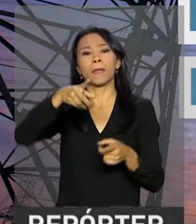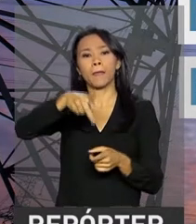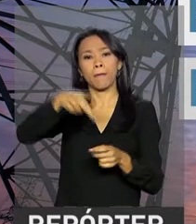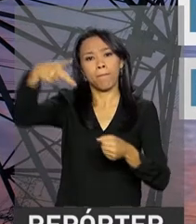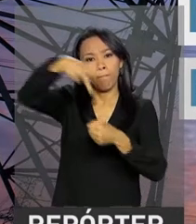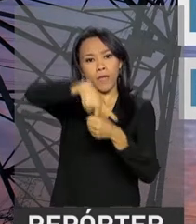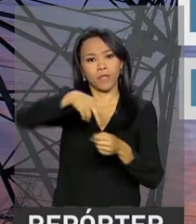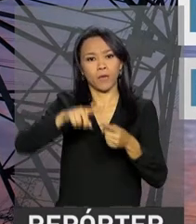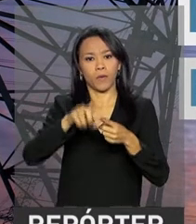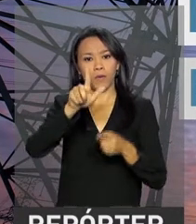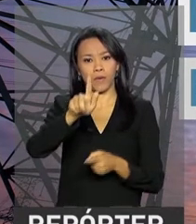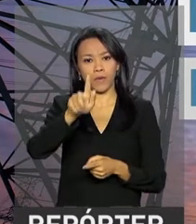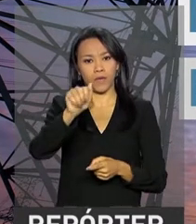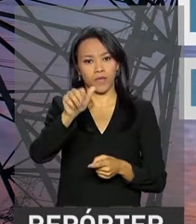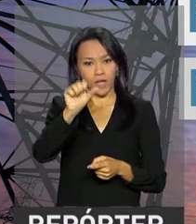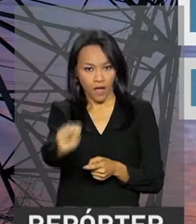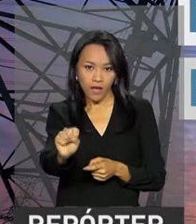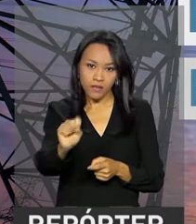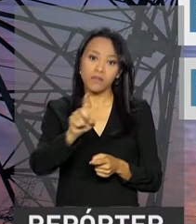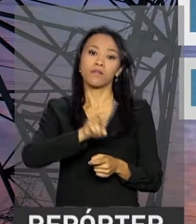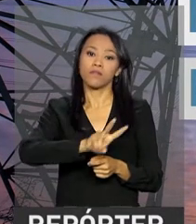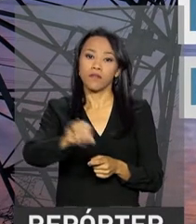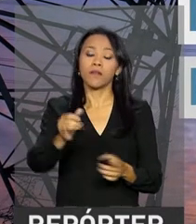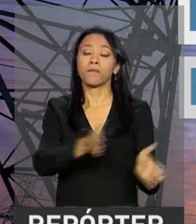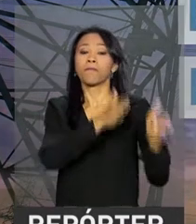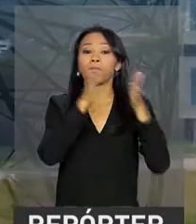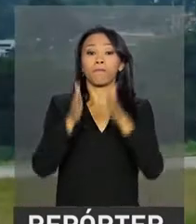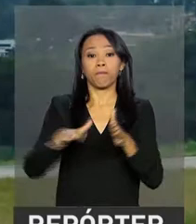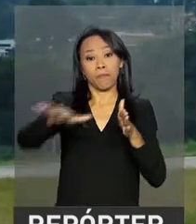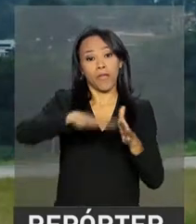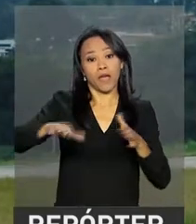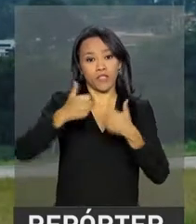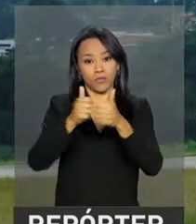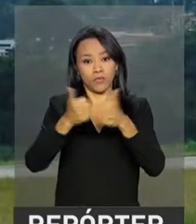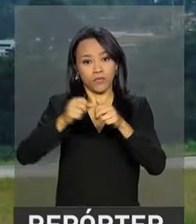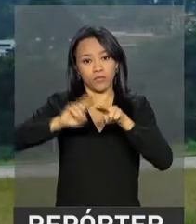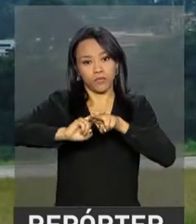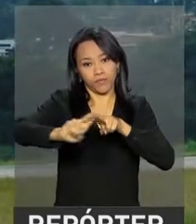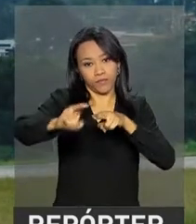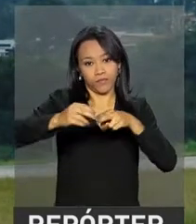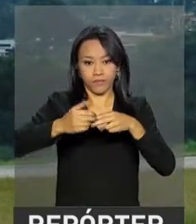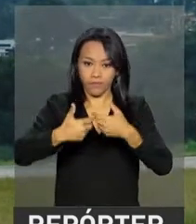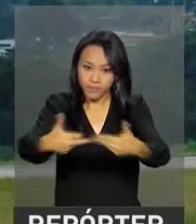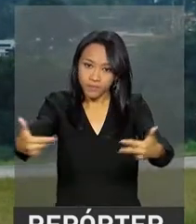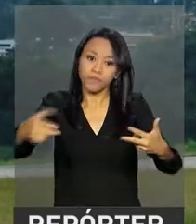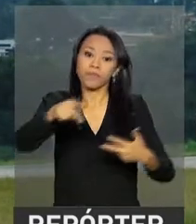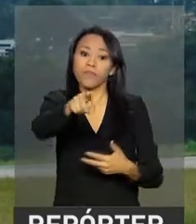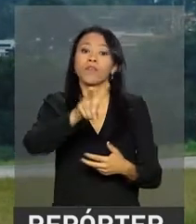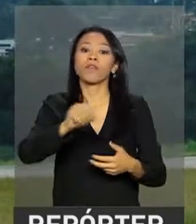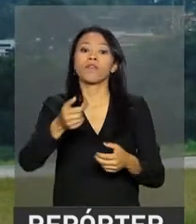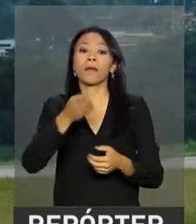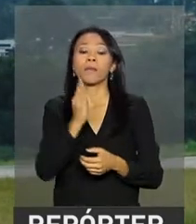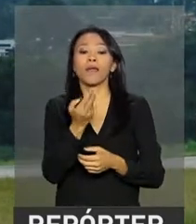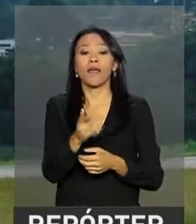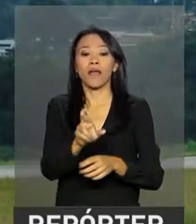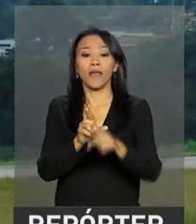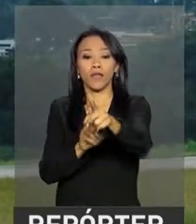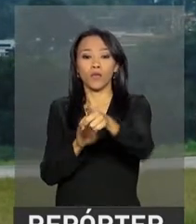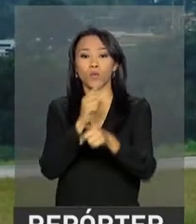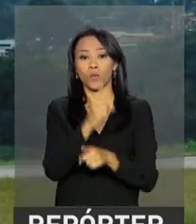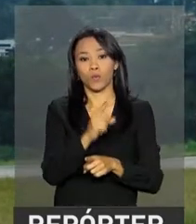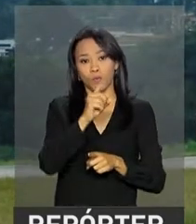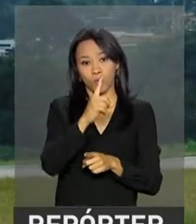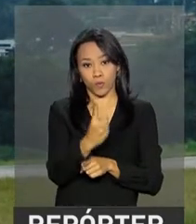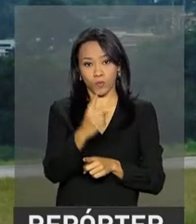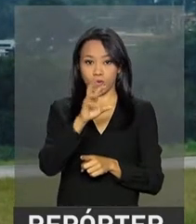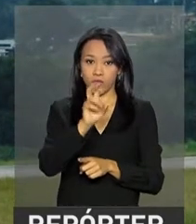sal em campos terrestres no setor de transportes o governo vai recitar rodovia br-153